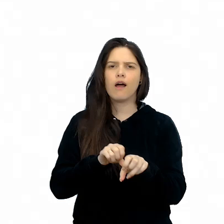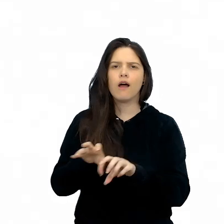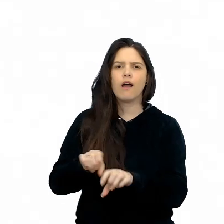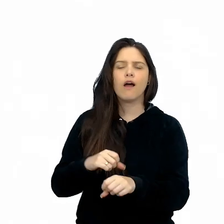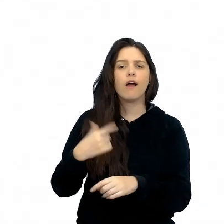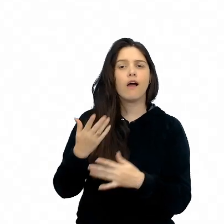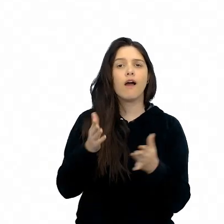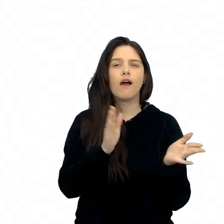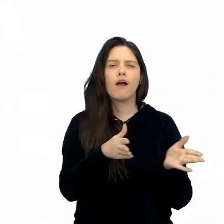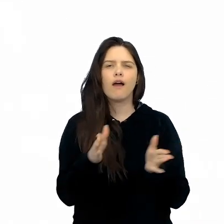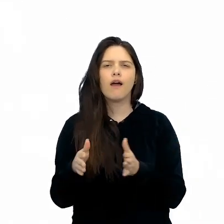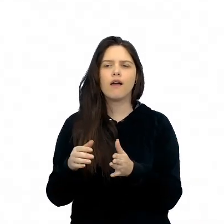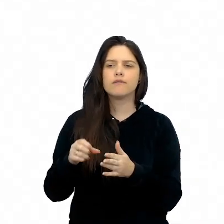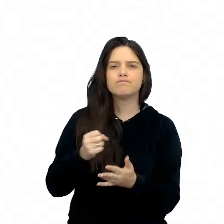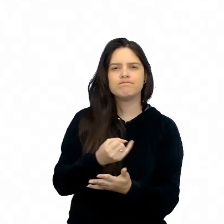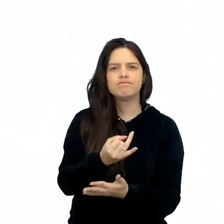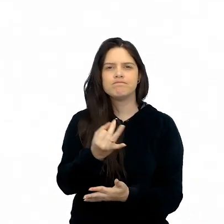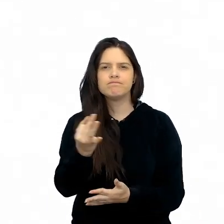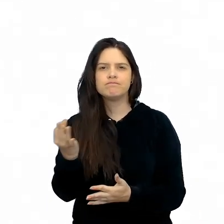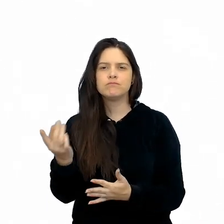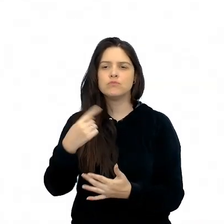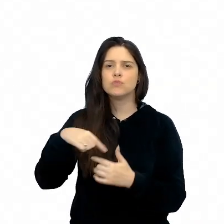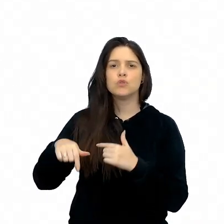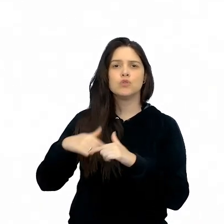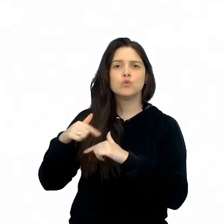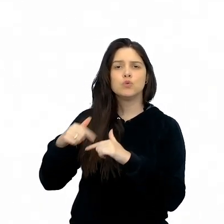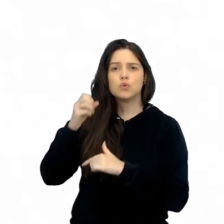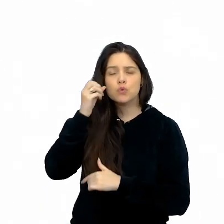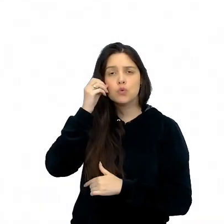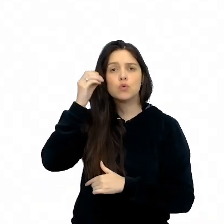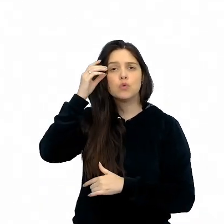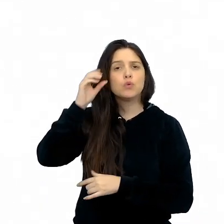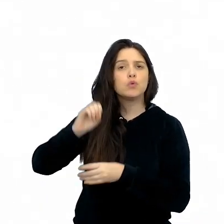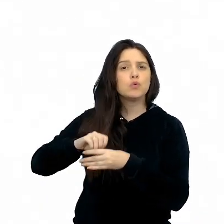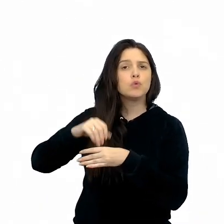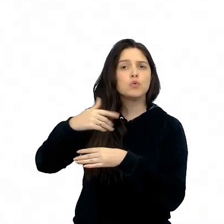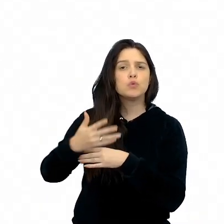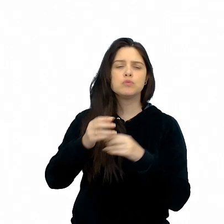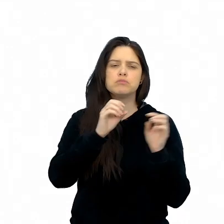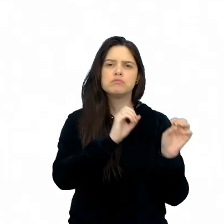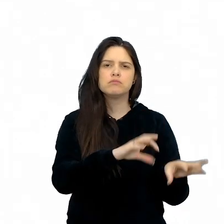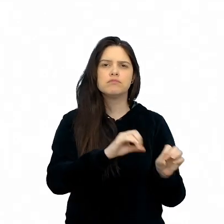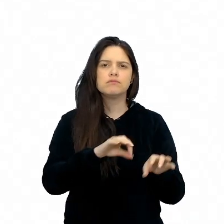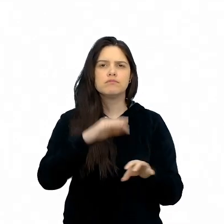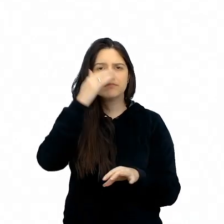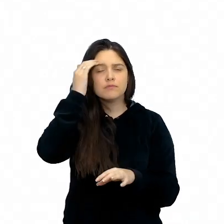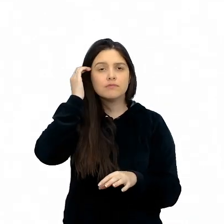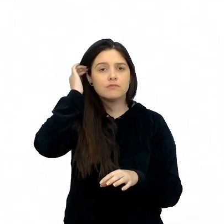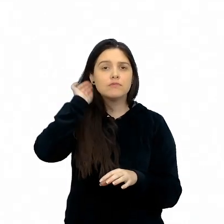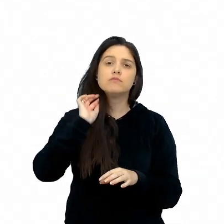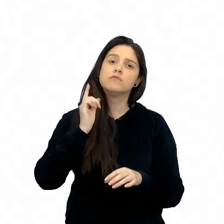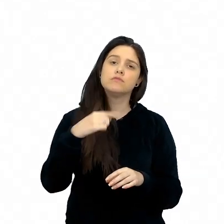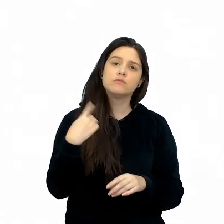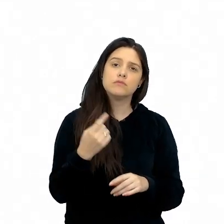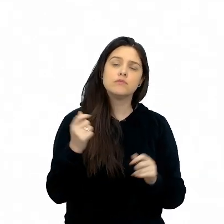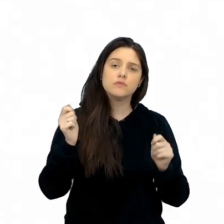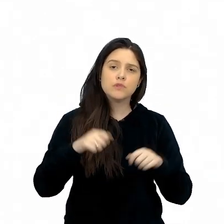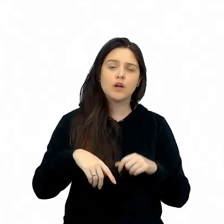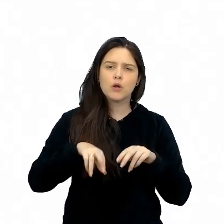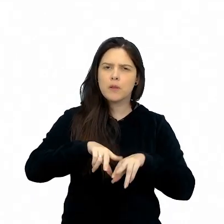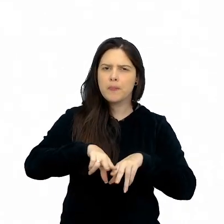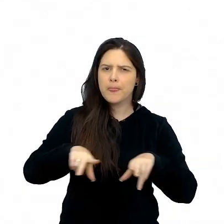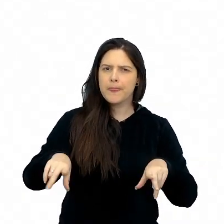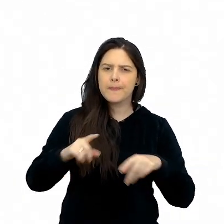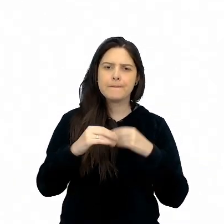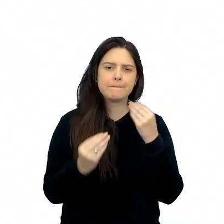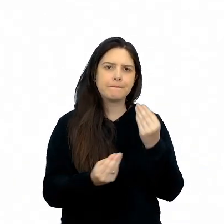etapa como ano e série, nós vamos trabalhar com o conhecimento do conteúdo e do ensino. E aí, no final, a gente vai fazer uma transmissão de etapa, que